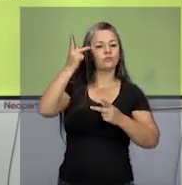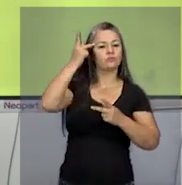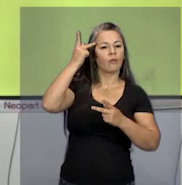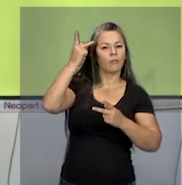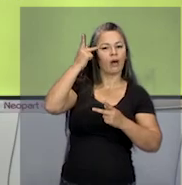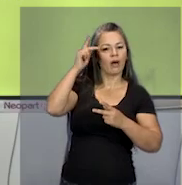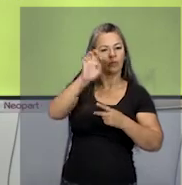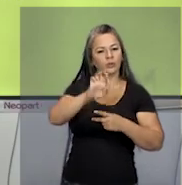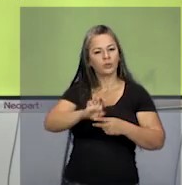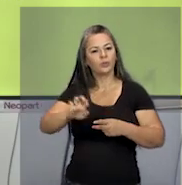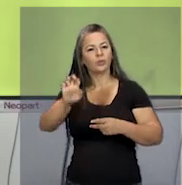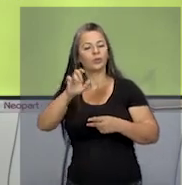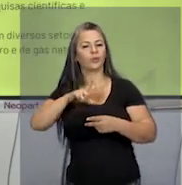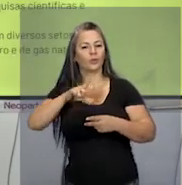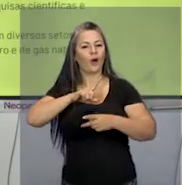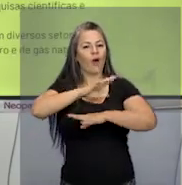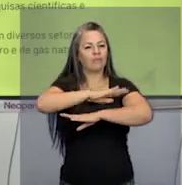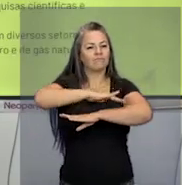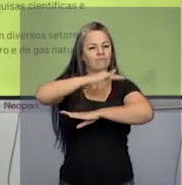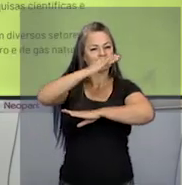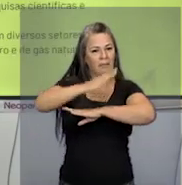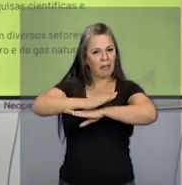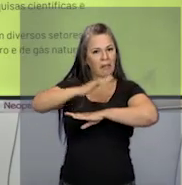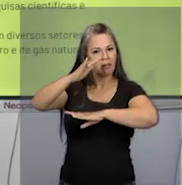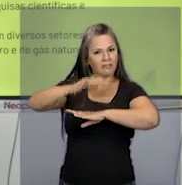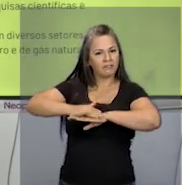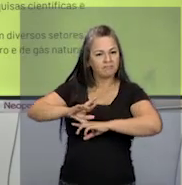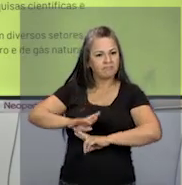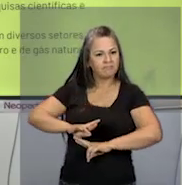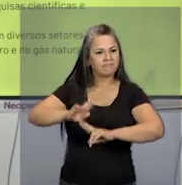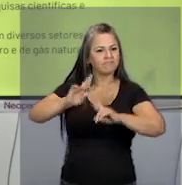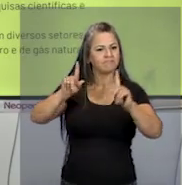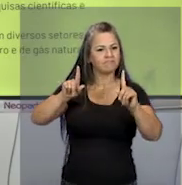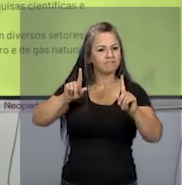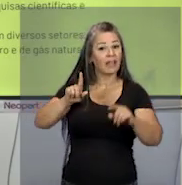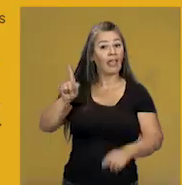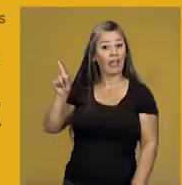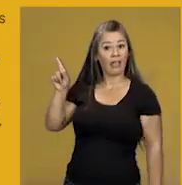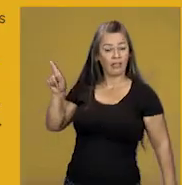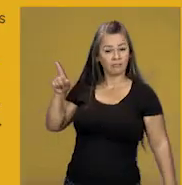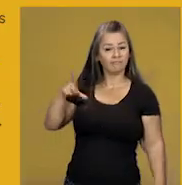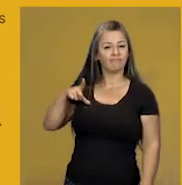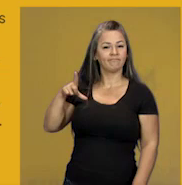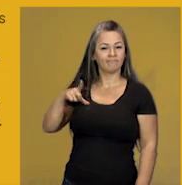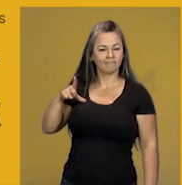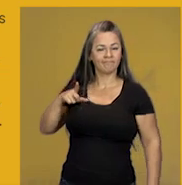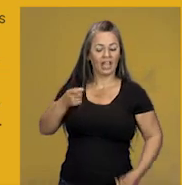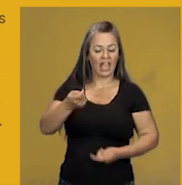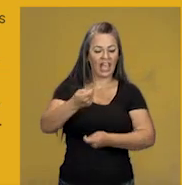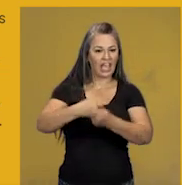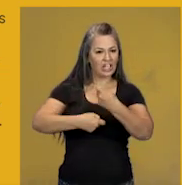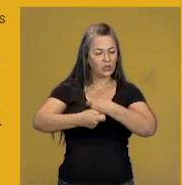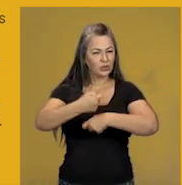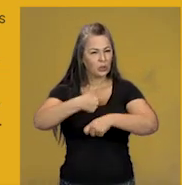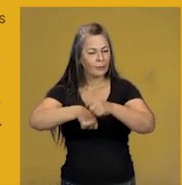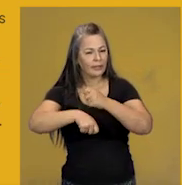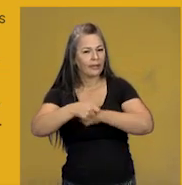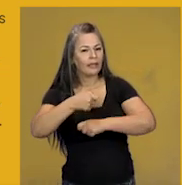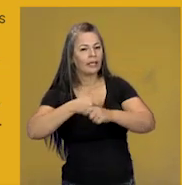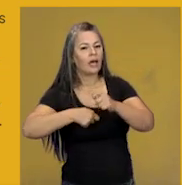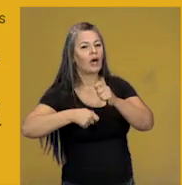sul do Brasil, né, essa diversidade grande. É a região mais dinâmica em termos econômicos, financeiros